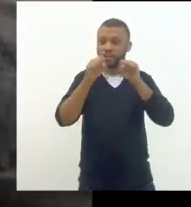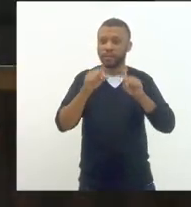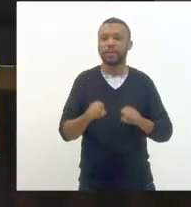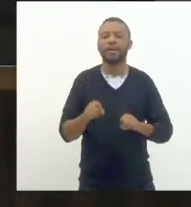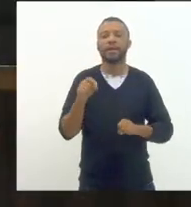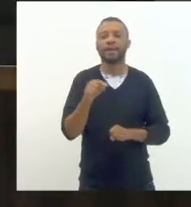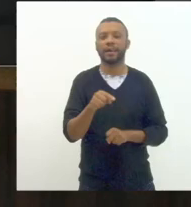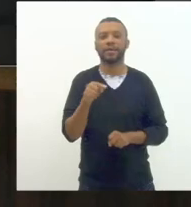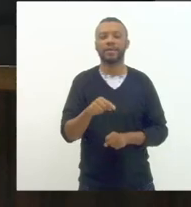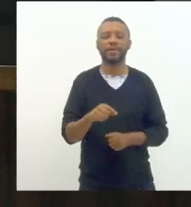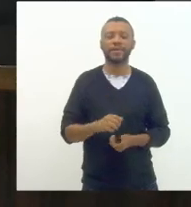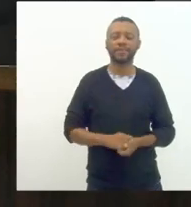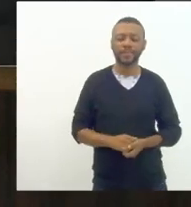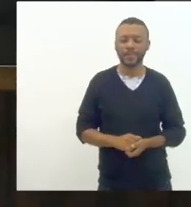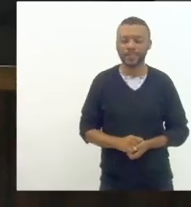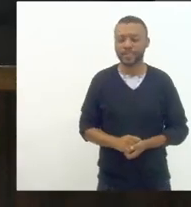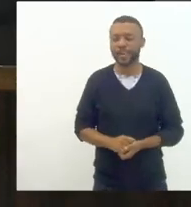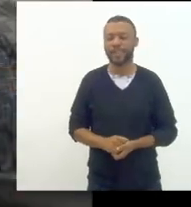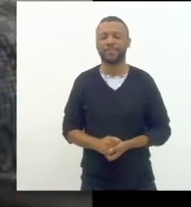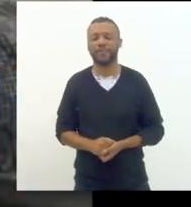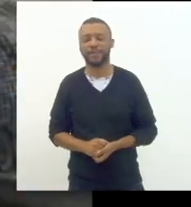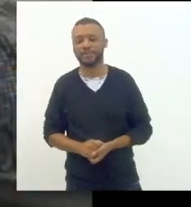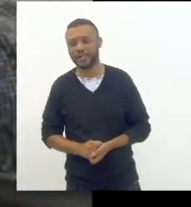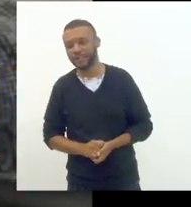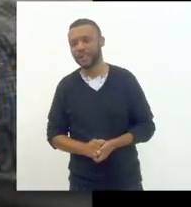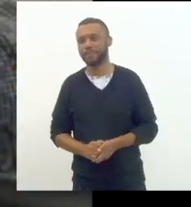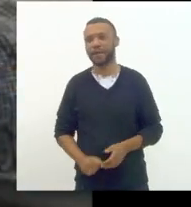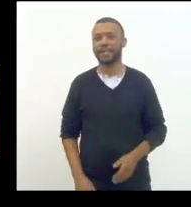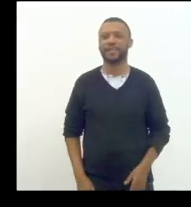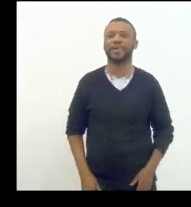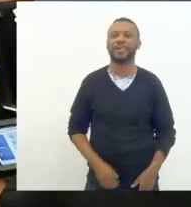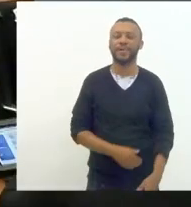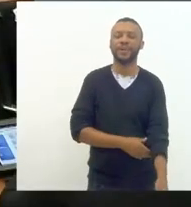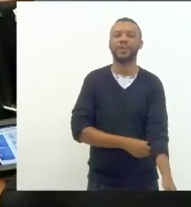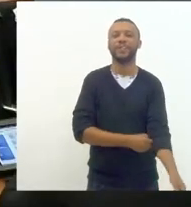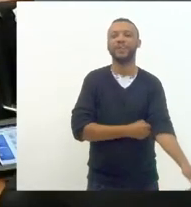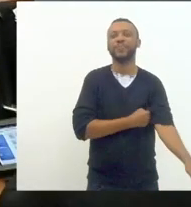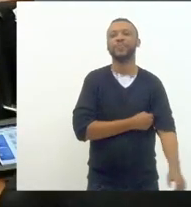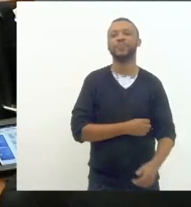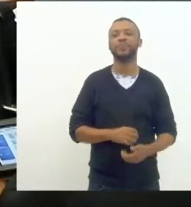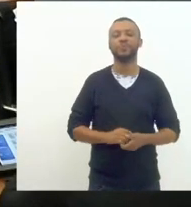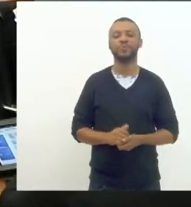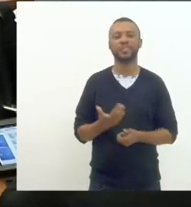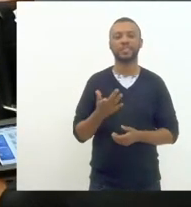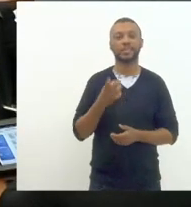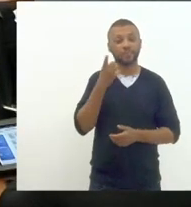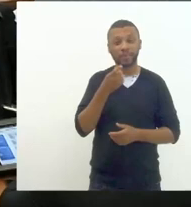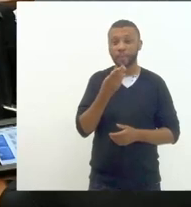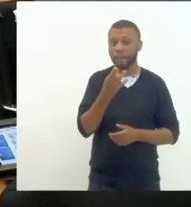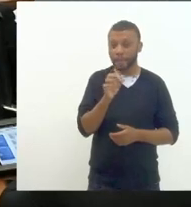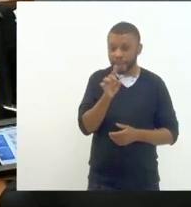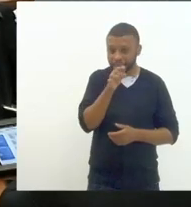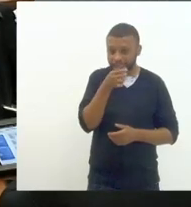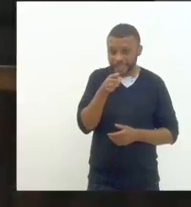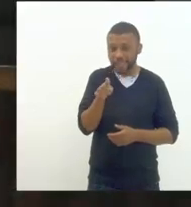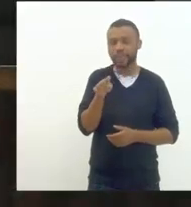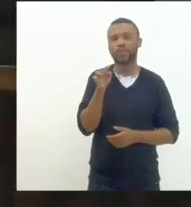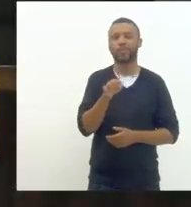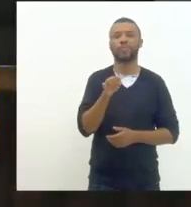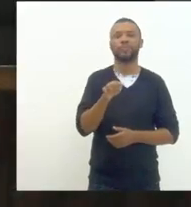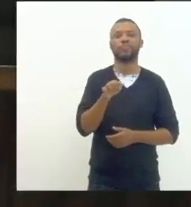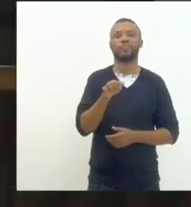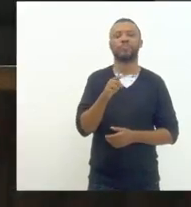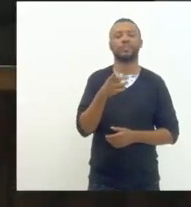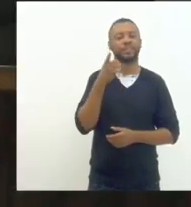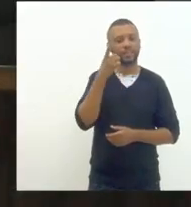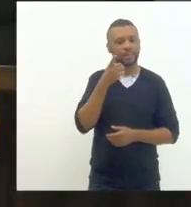no sistema. Valeu. Tá? Tá certo. Deputado Brazão. Deputado Brazão. Deputado